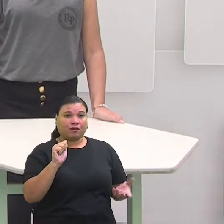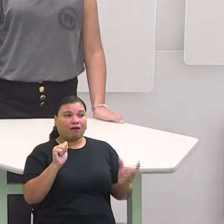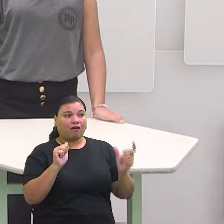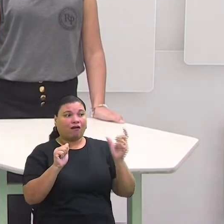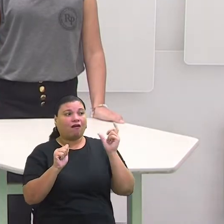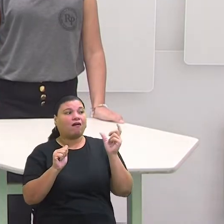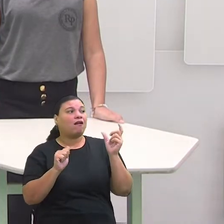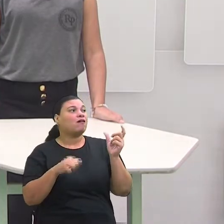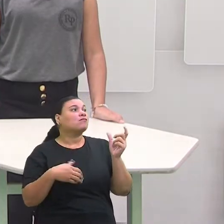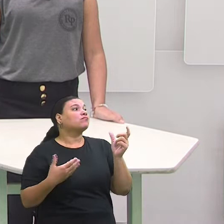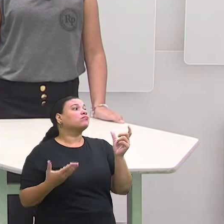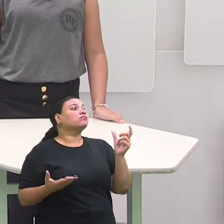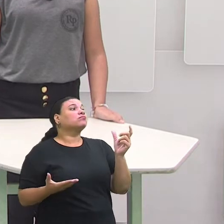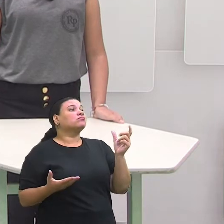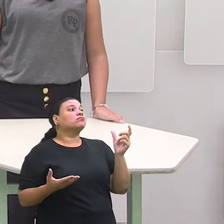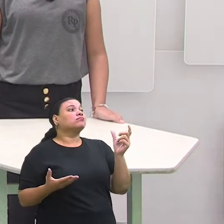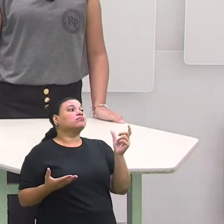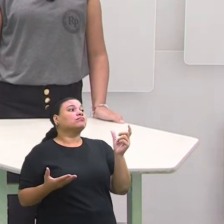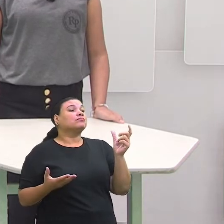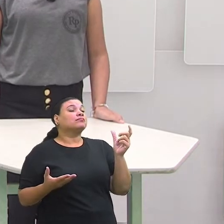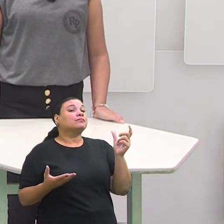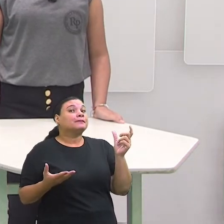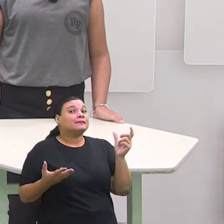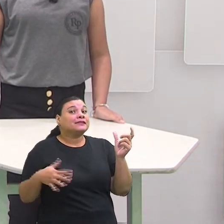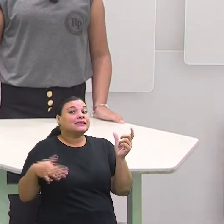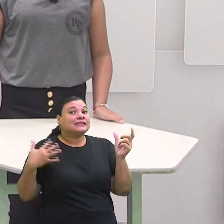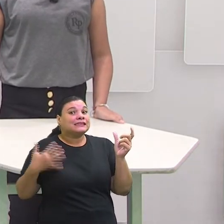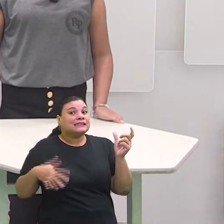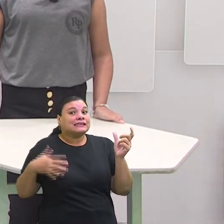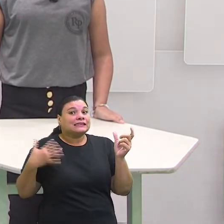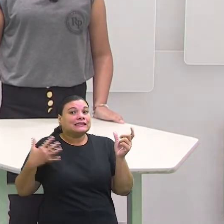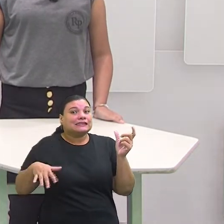E a sua palavra está...